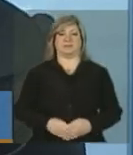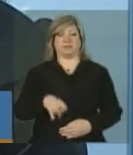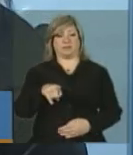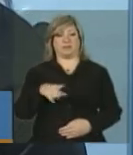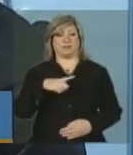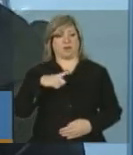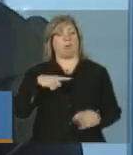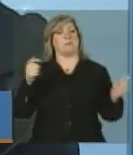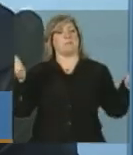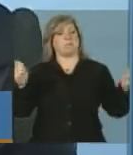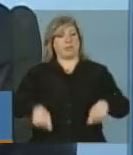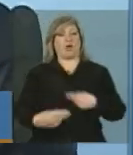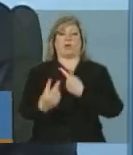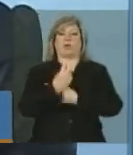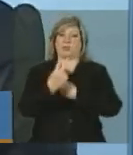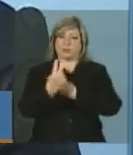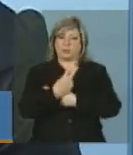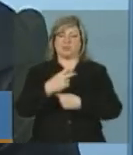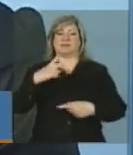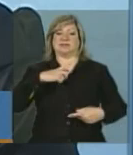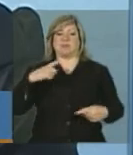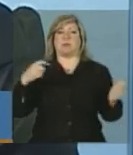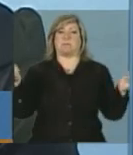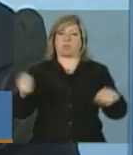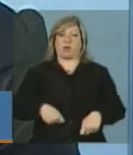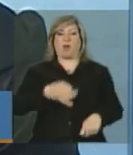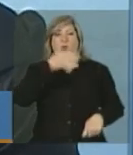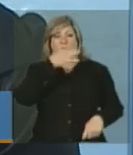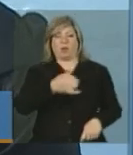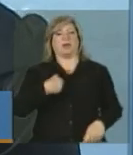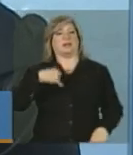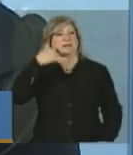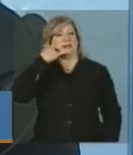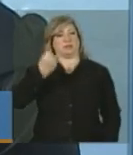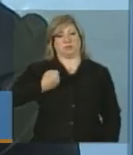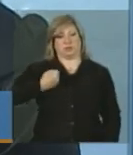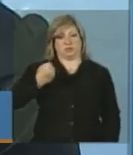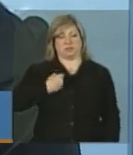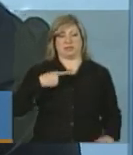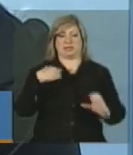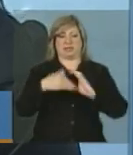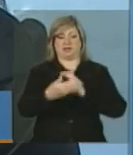você pode nos acompanhar, pode participar pelo telefone e pelo e-mail